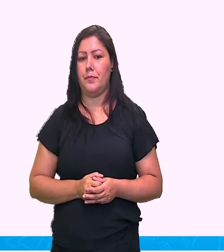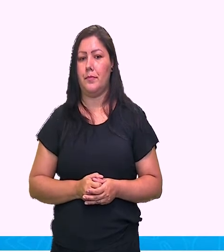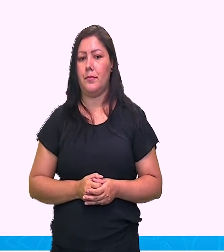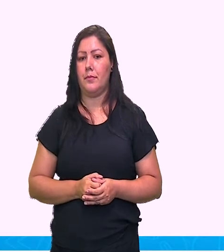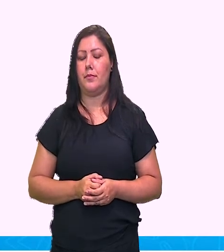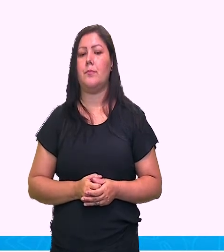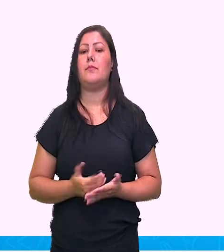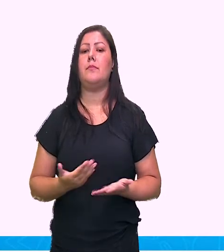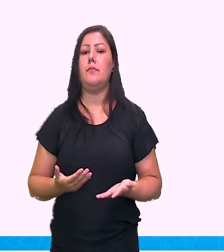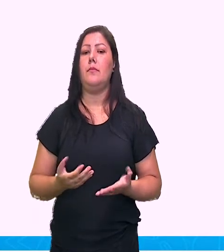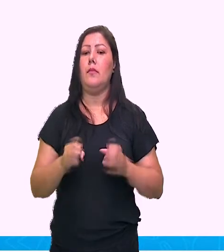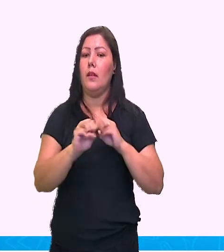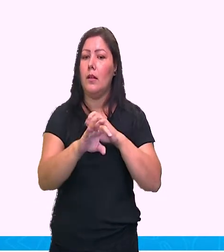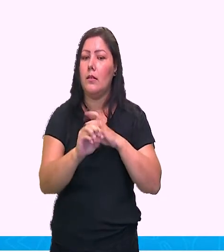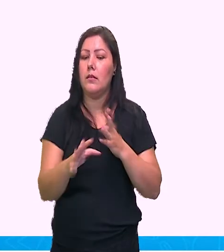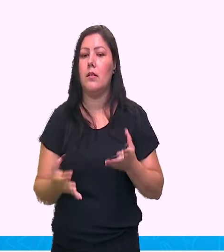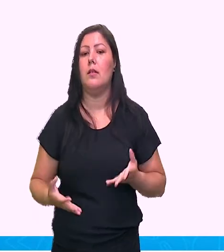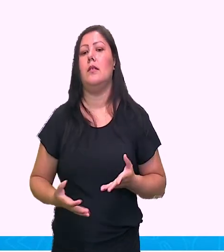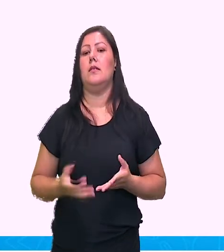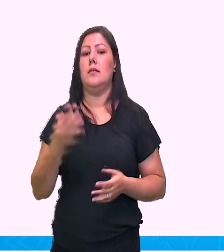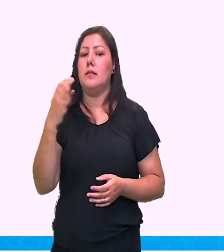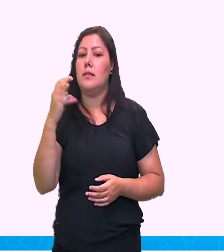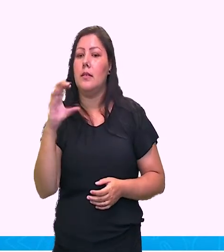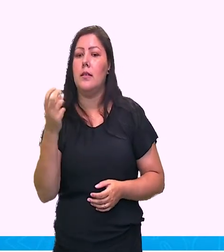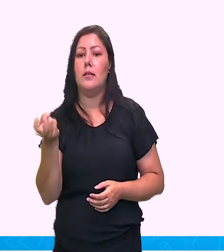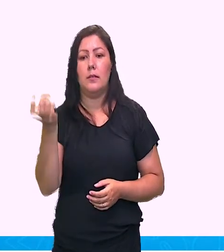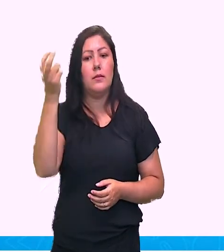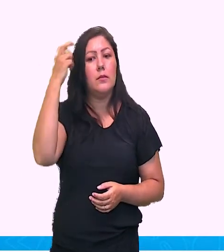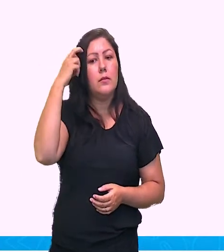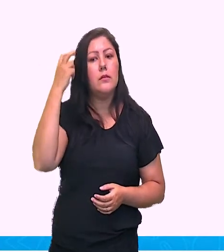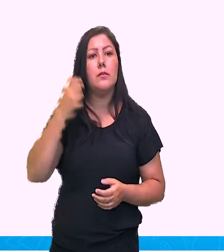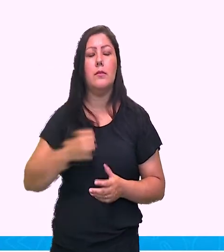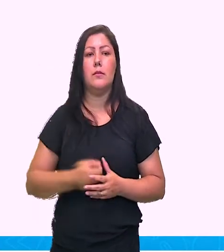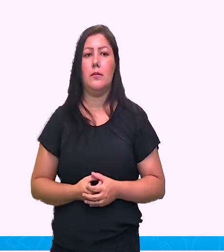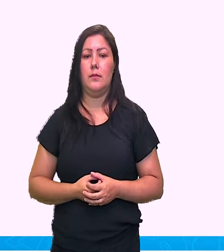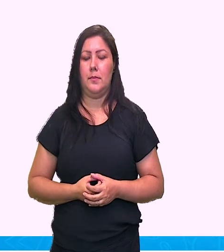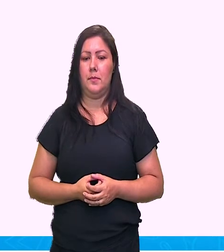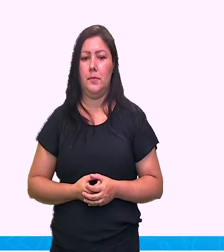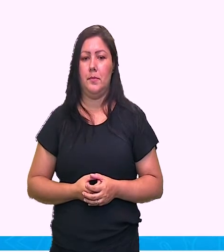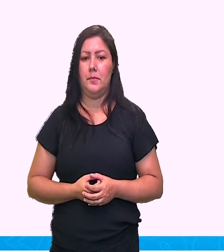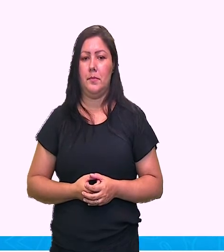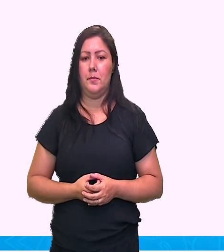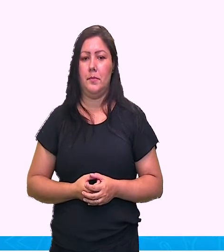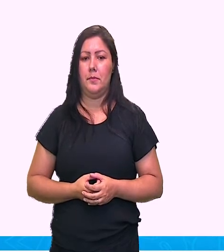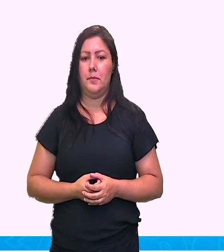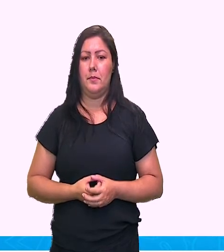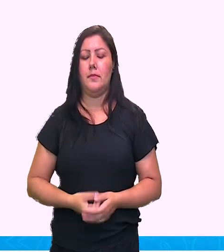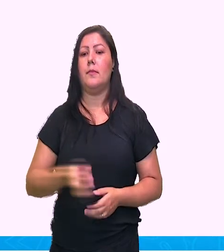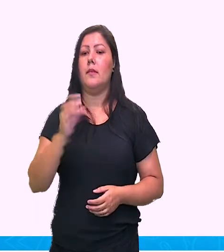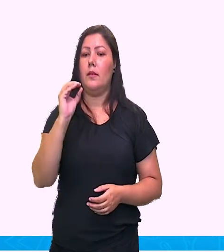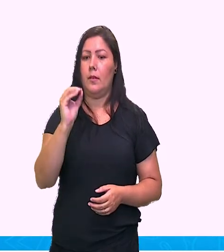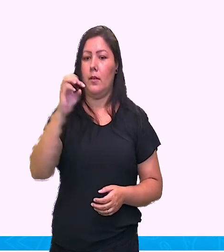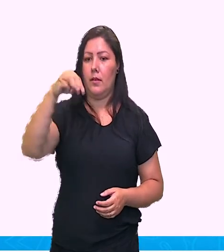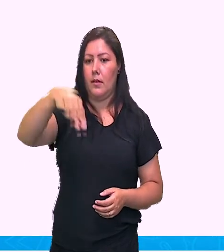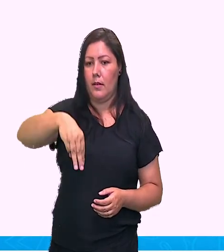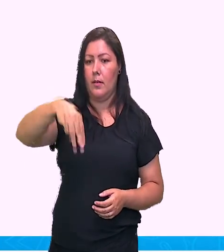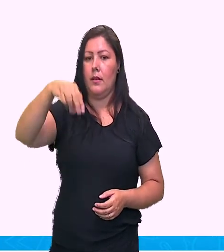E nós vamos fechar essa aula com uma foto sobre isso aqui. E